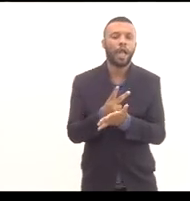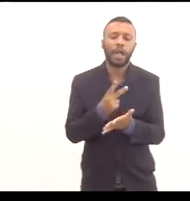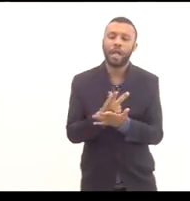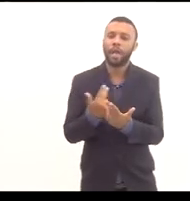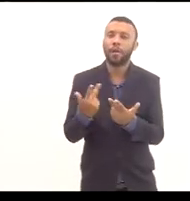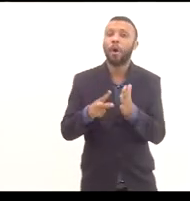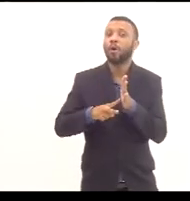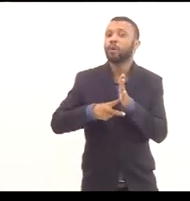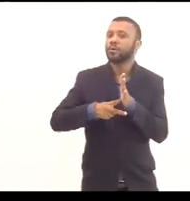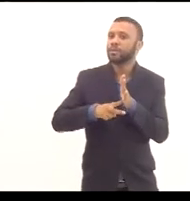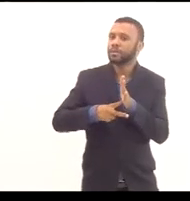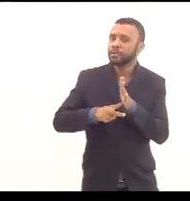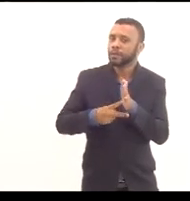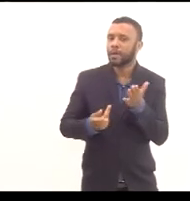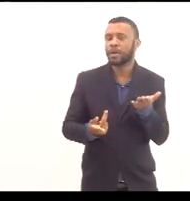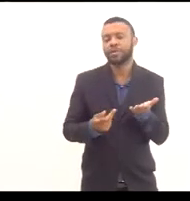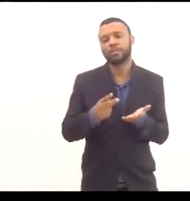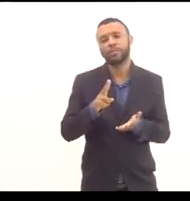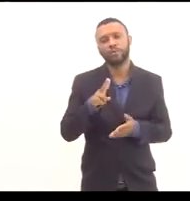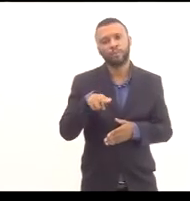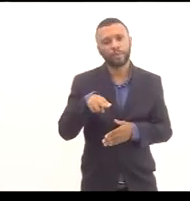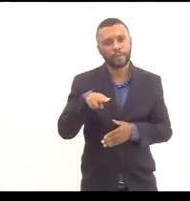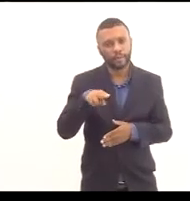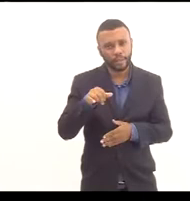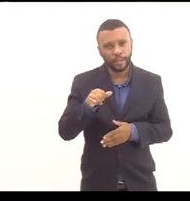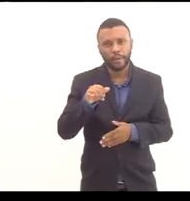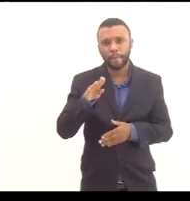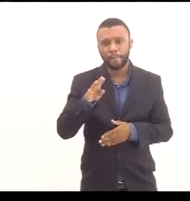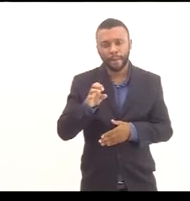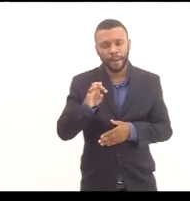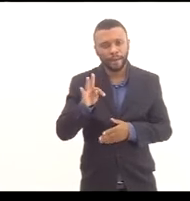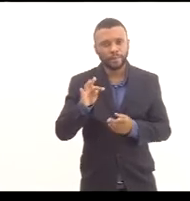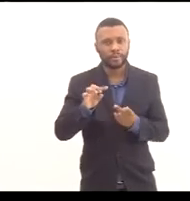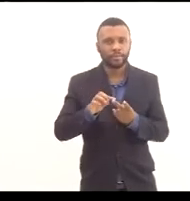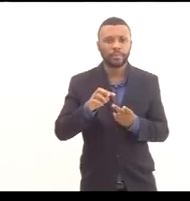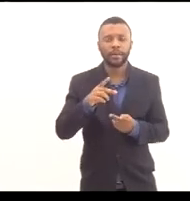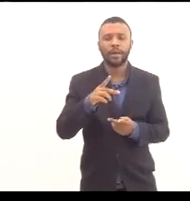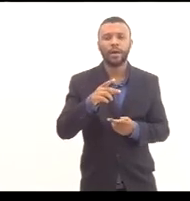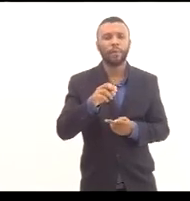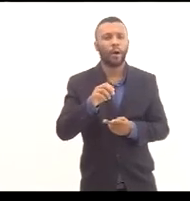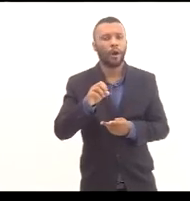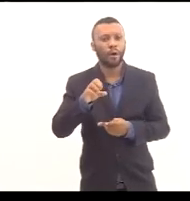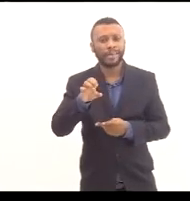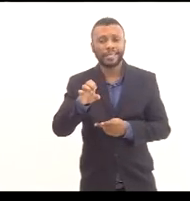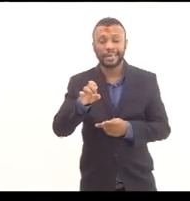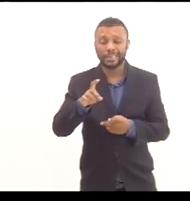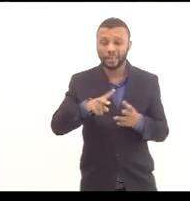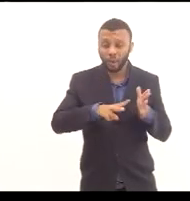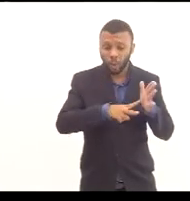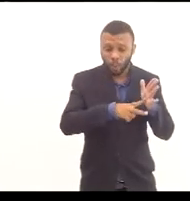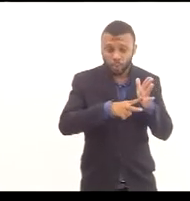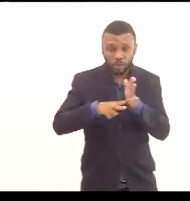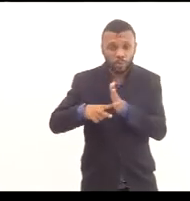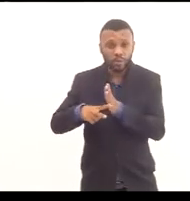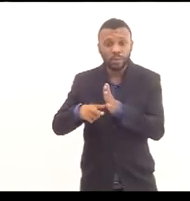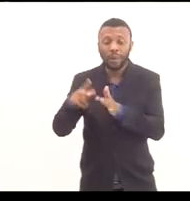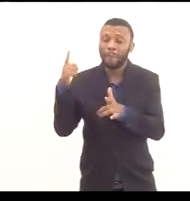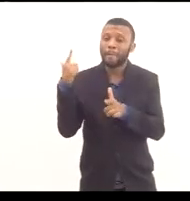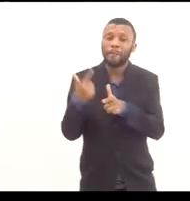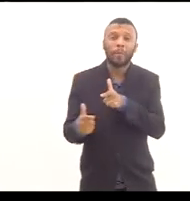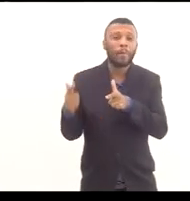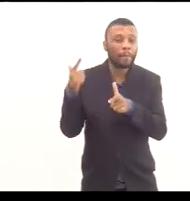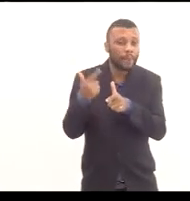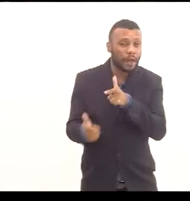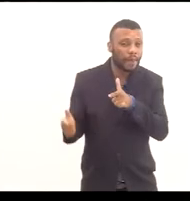conjunto habitacional do vizinho sorrivet e da Posse que são conjuntos extremamente problemáticos que além de ter problemas estruturais